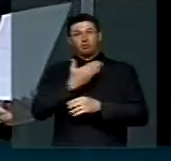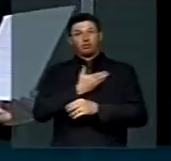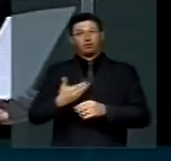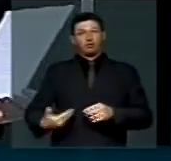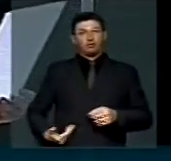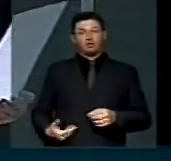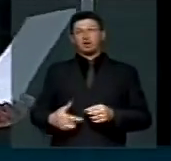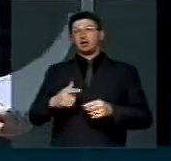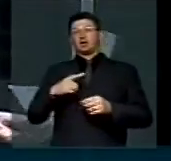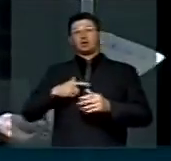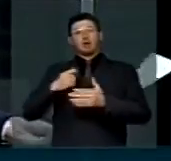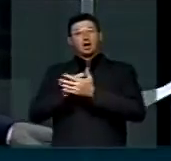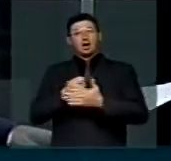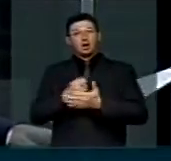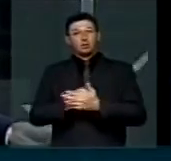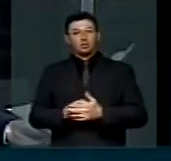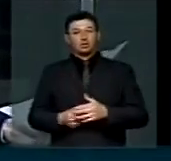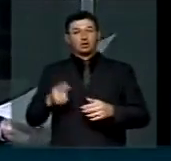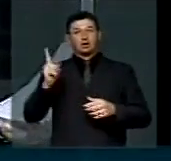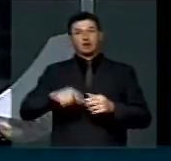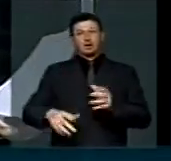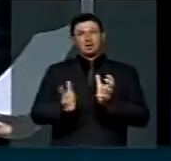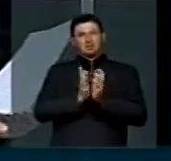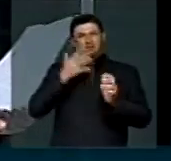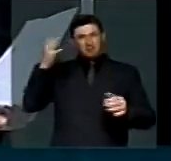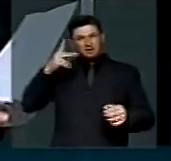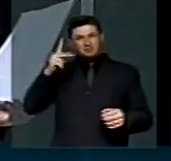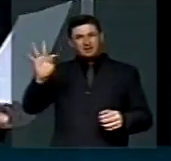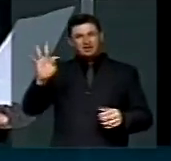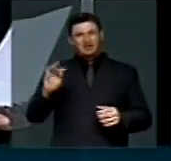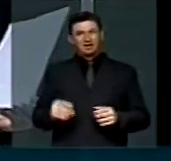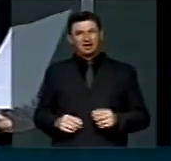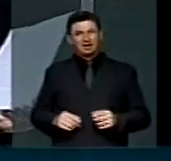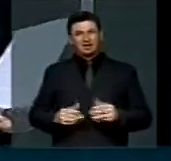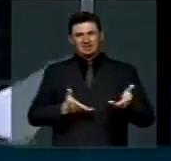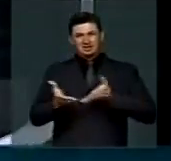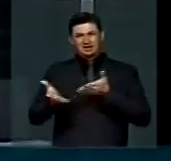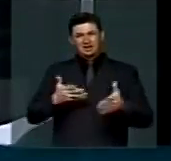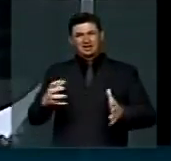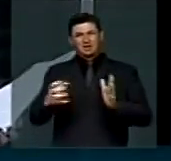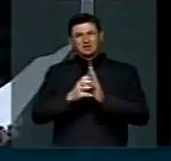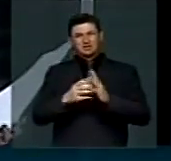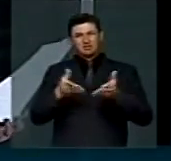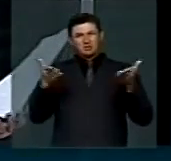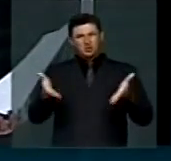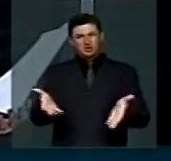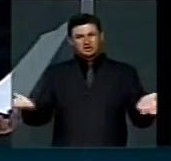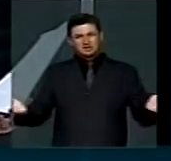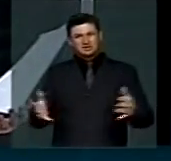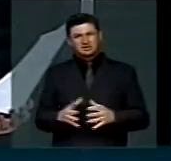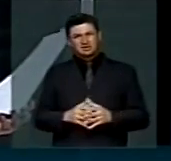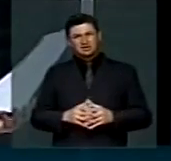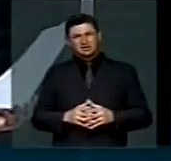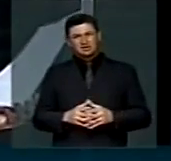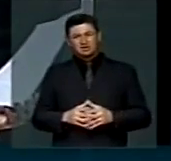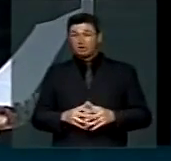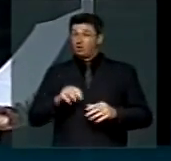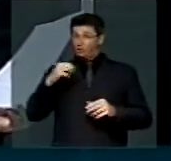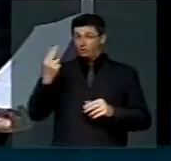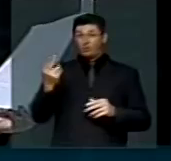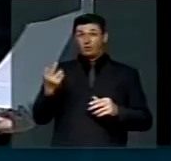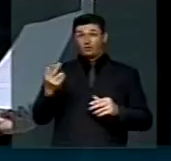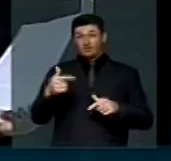bandeira é do Partido dos Trabalhadores, tratar os seus servidores com tamanho descaso? Ou será